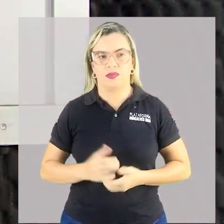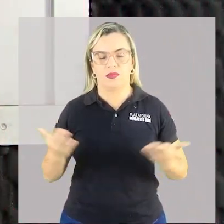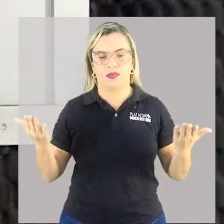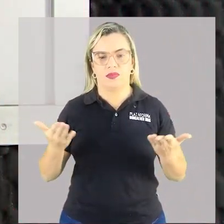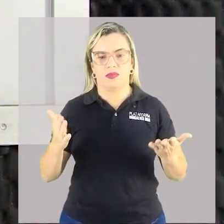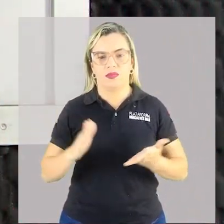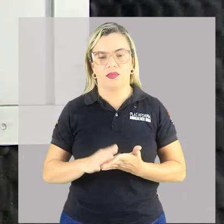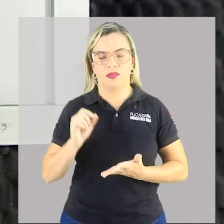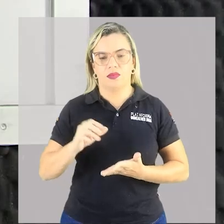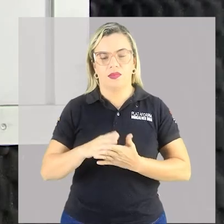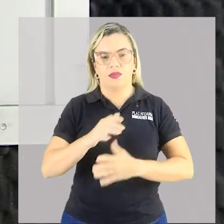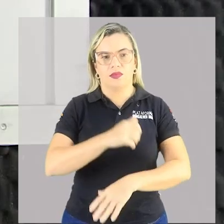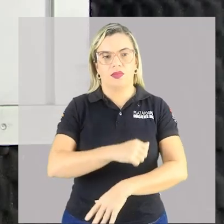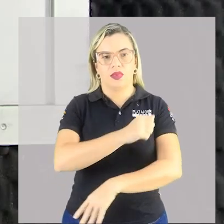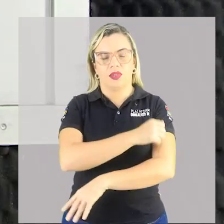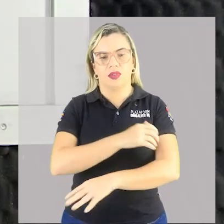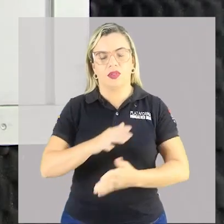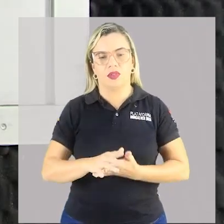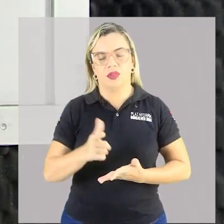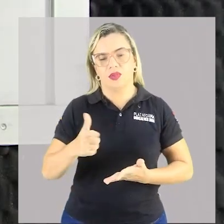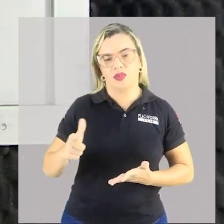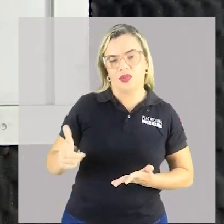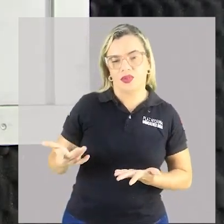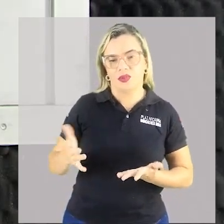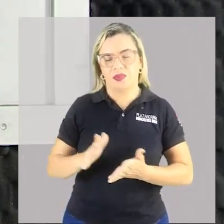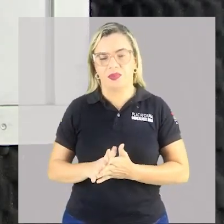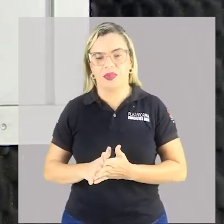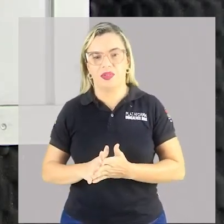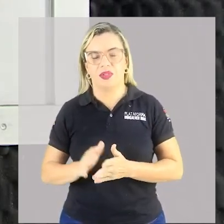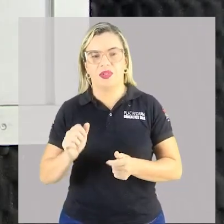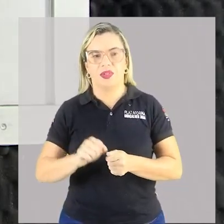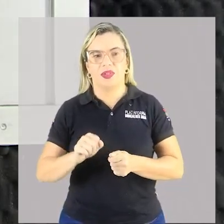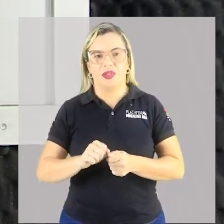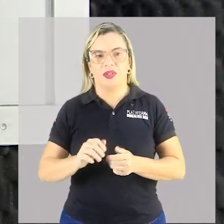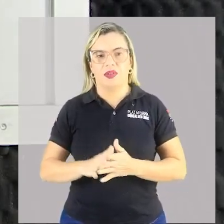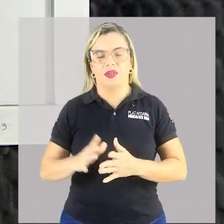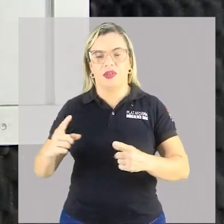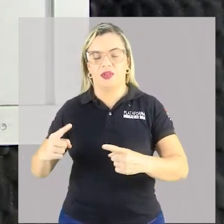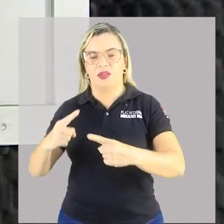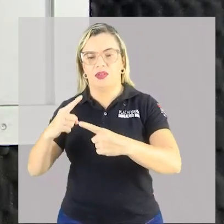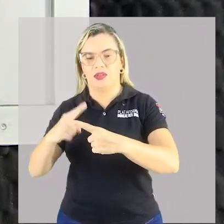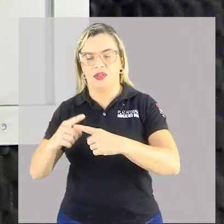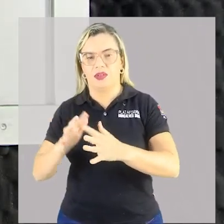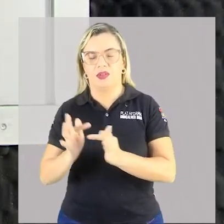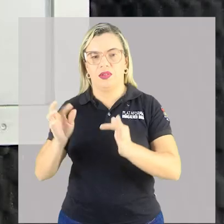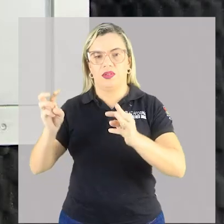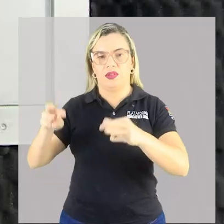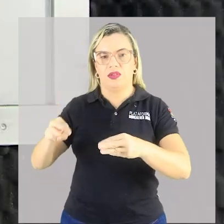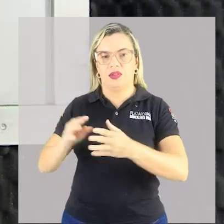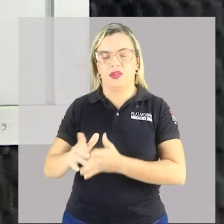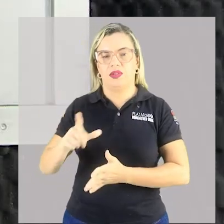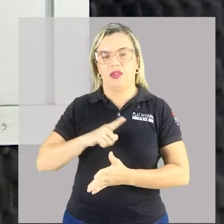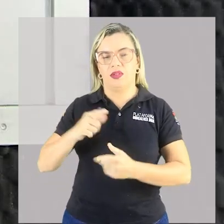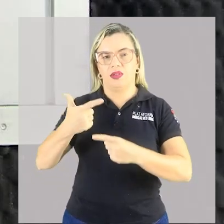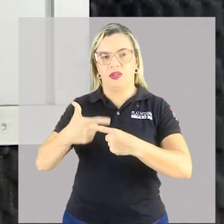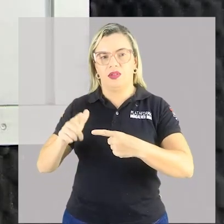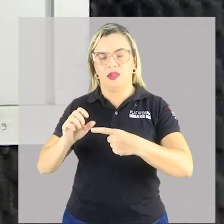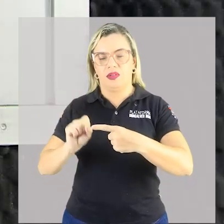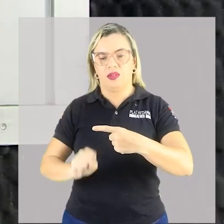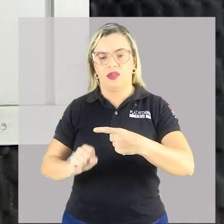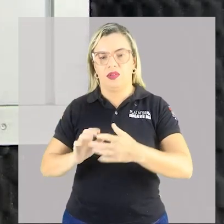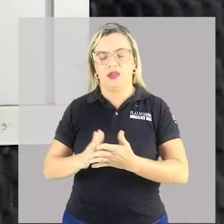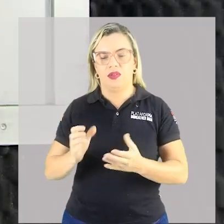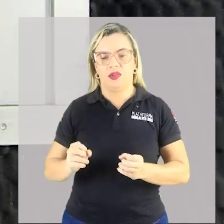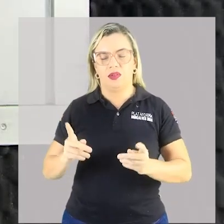Agora daqui, turma, realmente não tinha para onde correr, né? Realmente você tinha que fazer essa multiplicação e ao final ainda ter que dividir o quê? Por